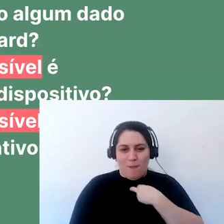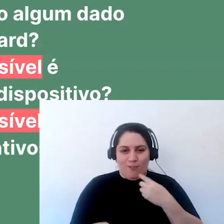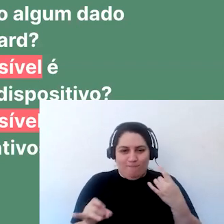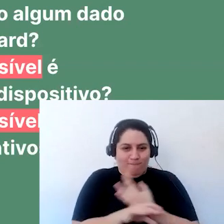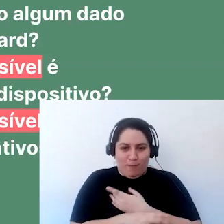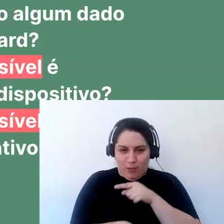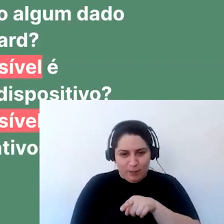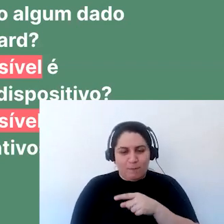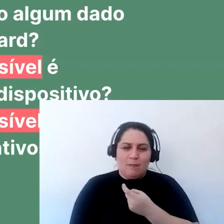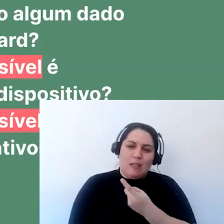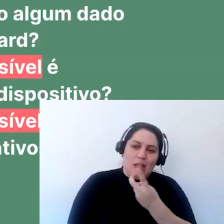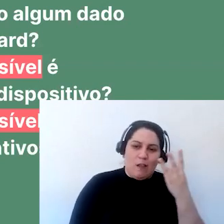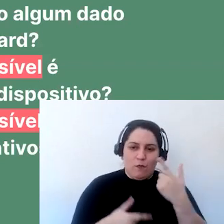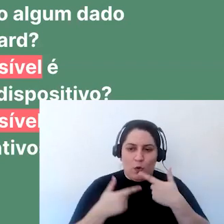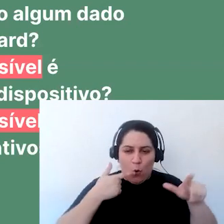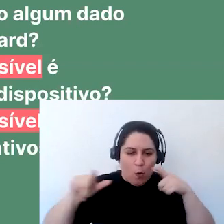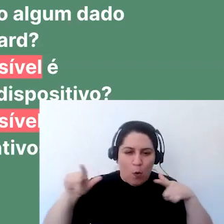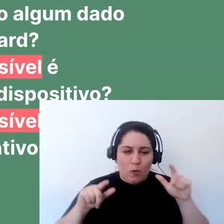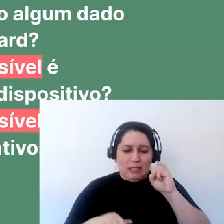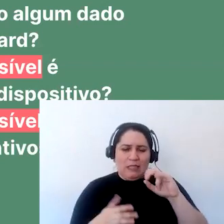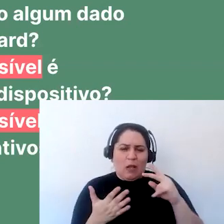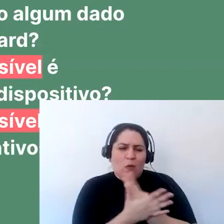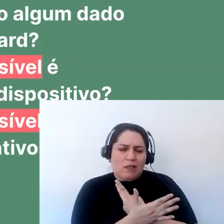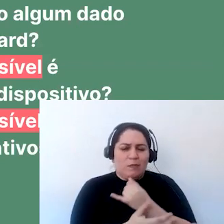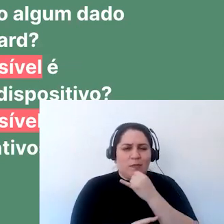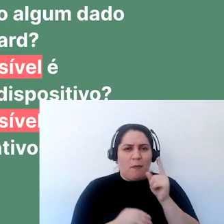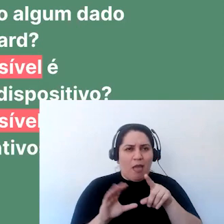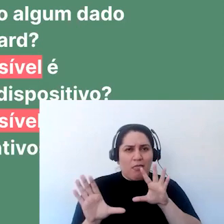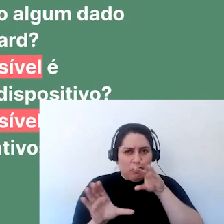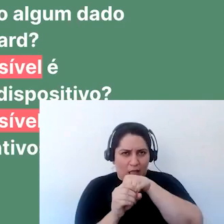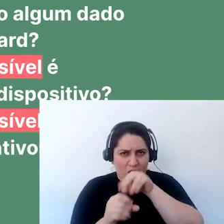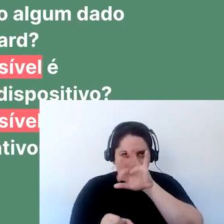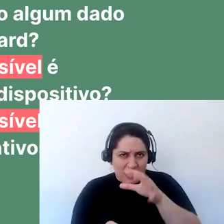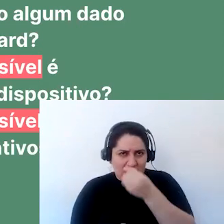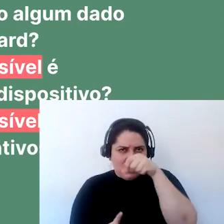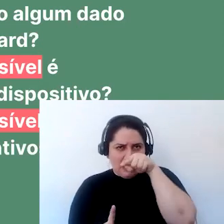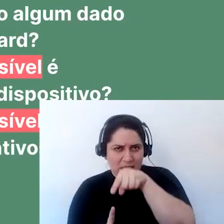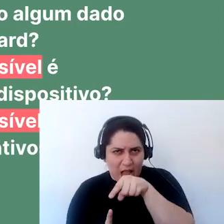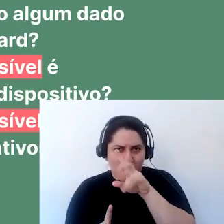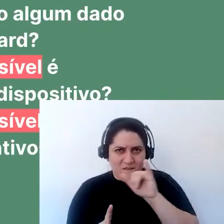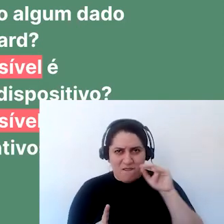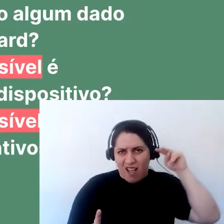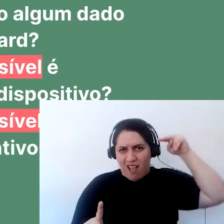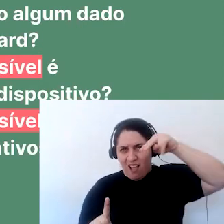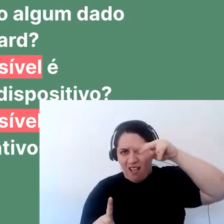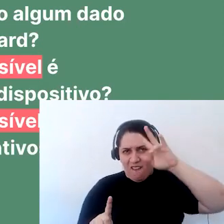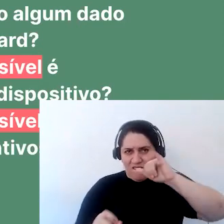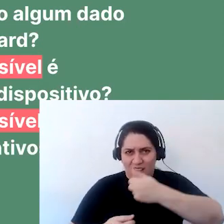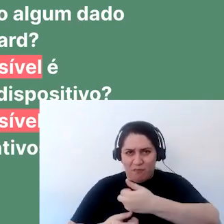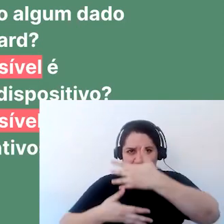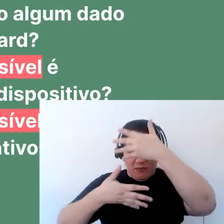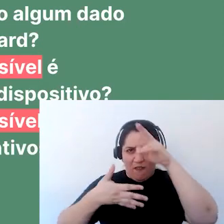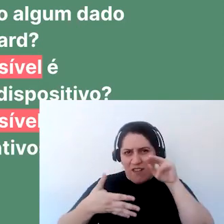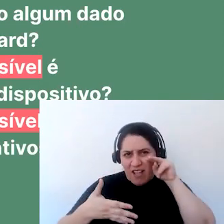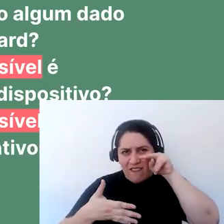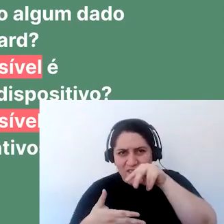outros exemplos aqui, né, como algum dado sensível é armazenado no dispositivo, algum dado sensível fica visível na lista de aplicativos recentes,